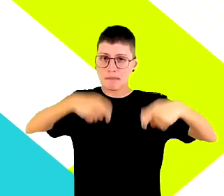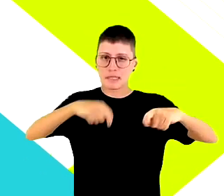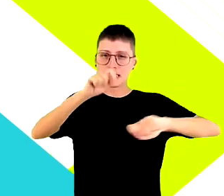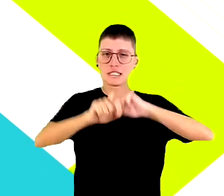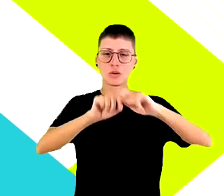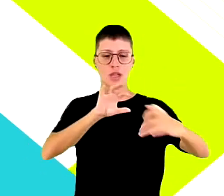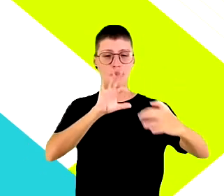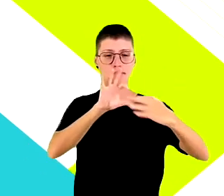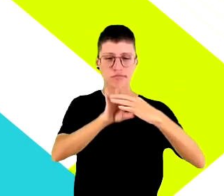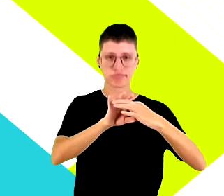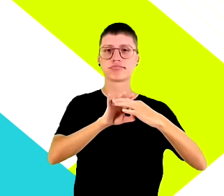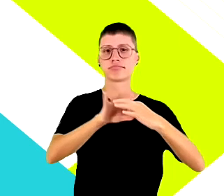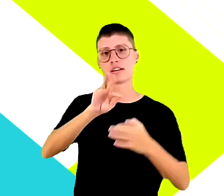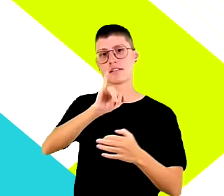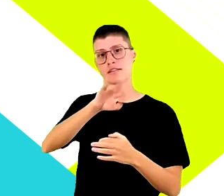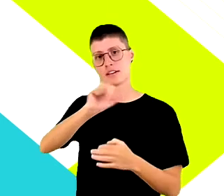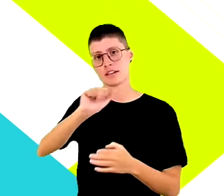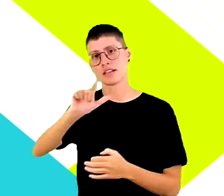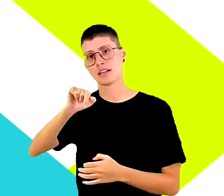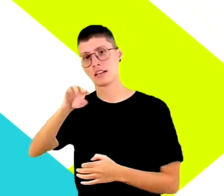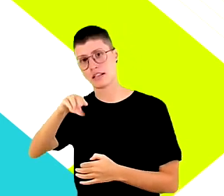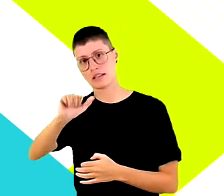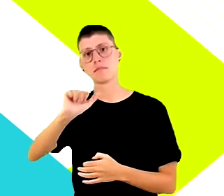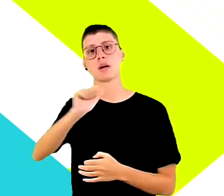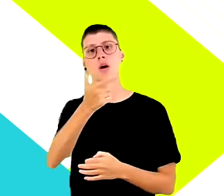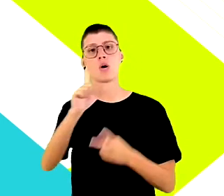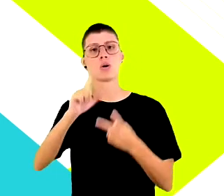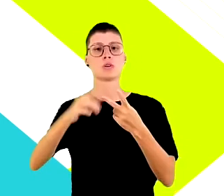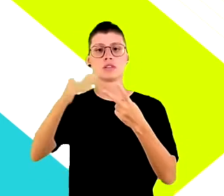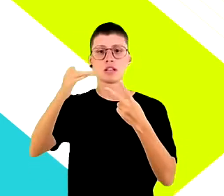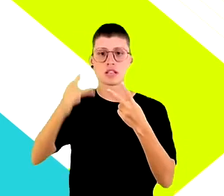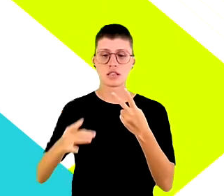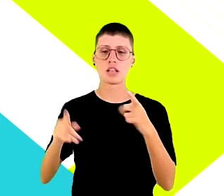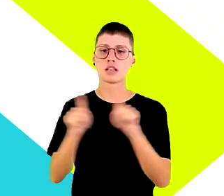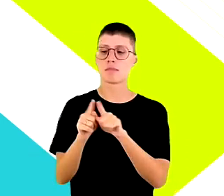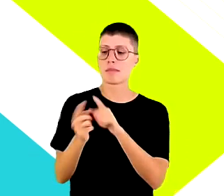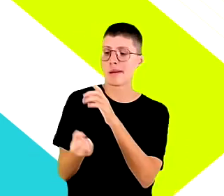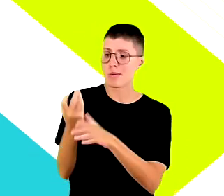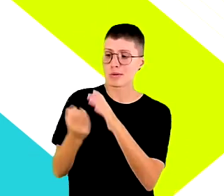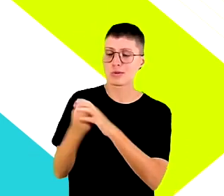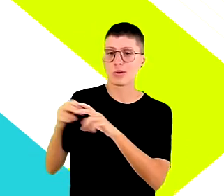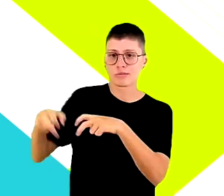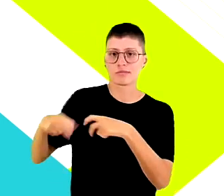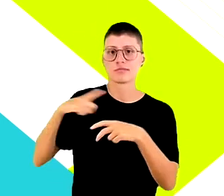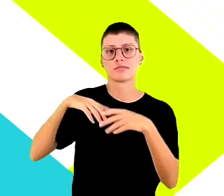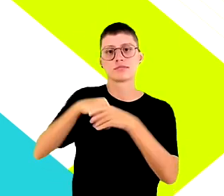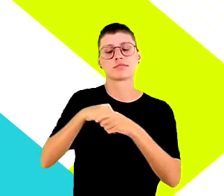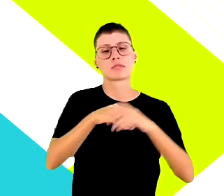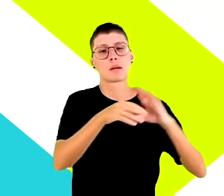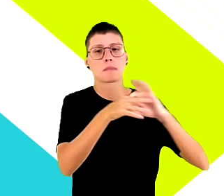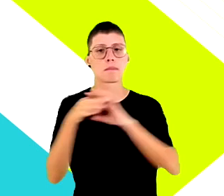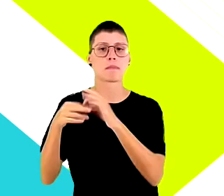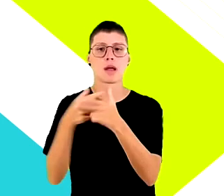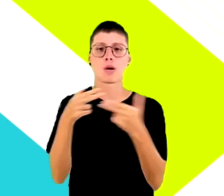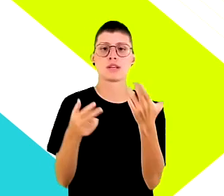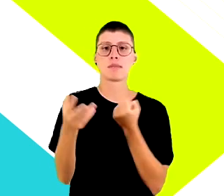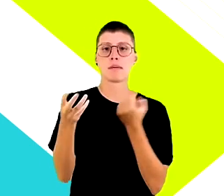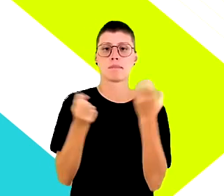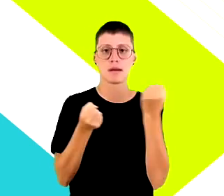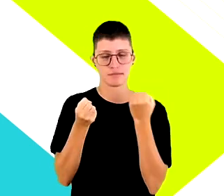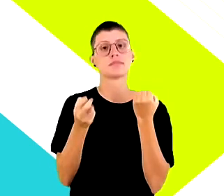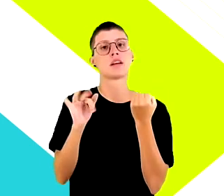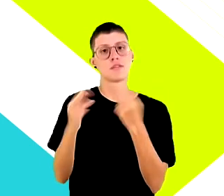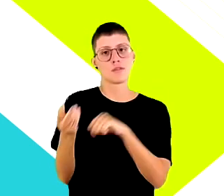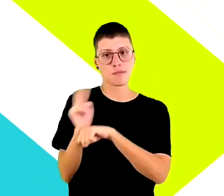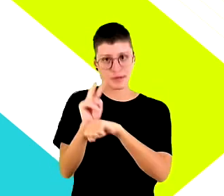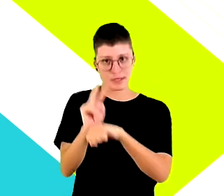Faria Lima, né, os centros financeiros com o produtor rural, a gente tem um módulo aqui de cessão de recebíveis. Então, eu vou emprestar para o produtor, eu